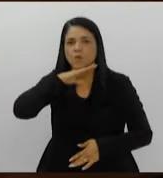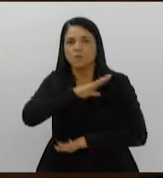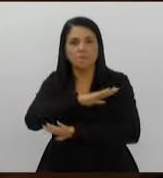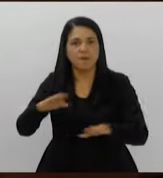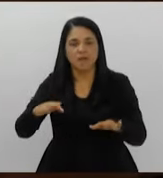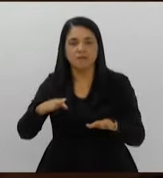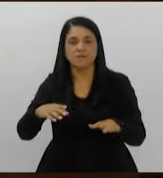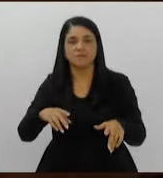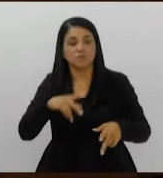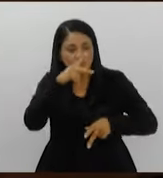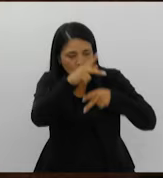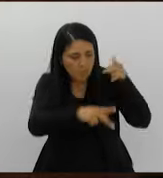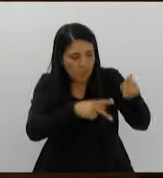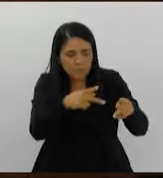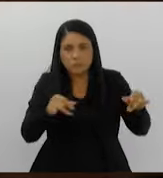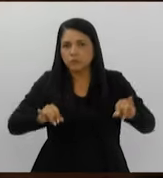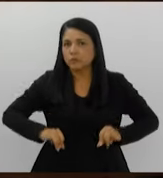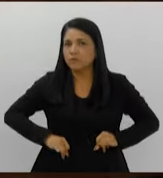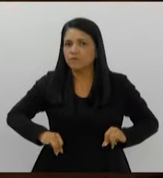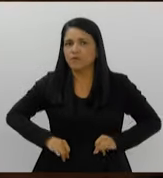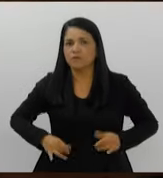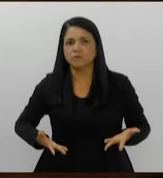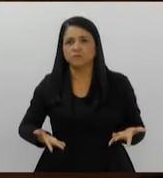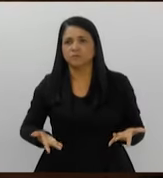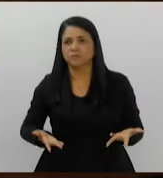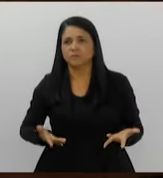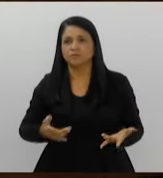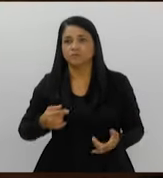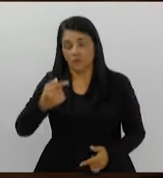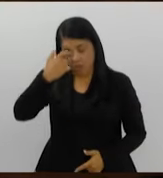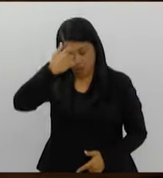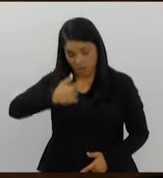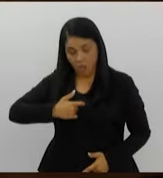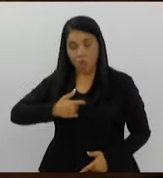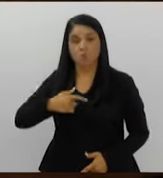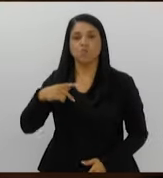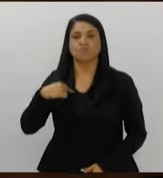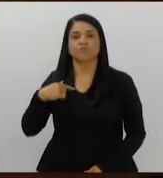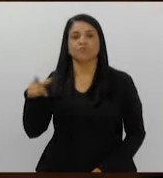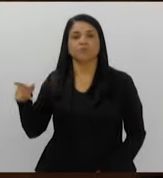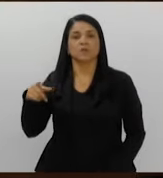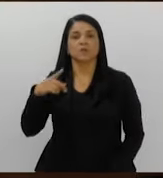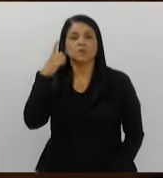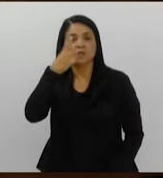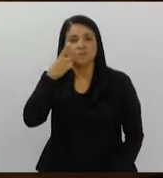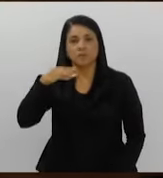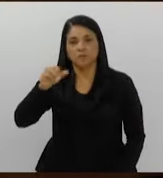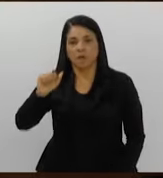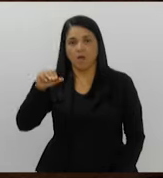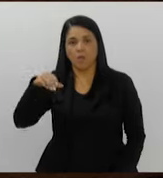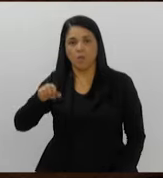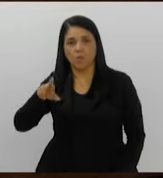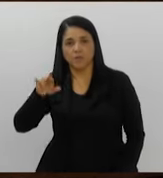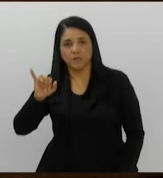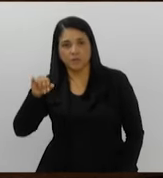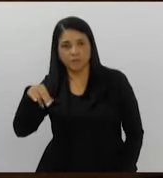no bolso do trabalhador. E eu, deputado Rodrigo Amorim, deputado Alain Lopes, encontramos diversos trabalhadores tendo